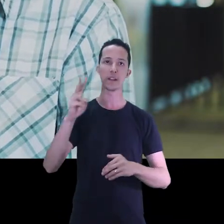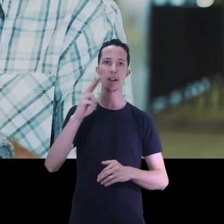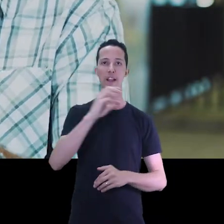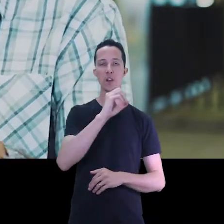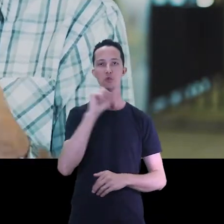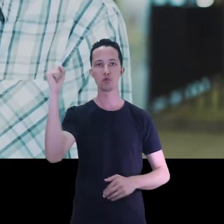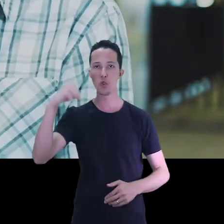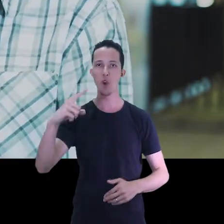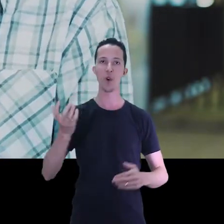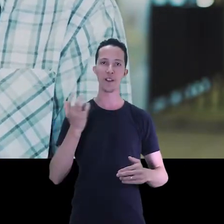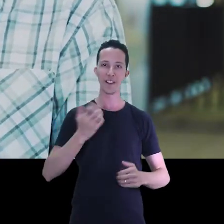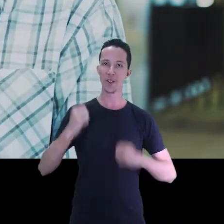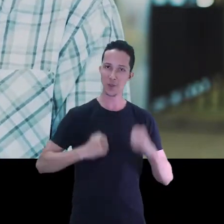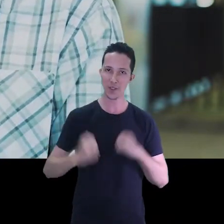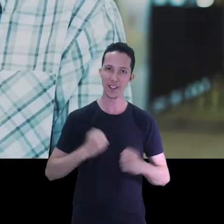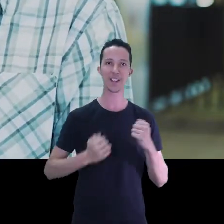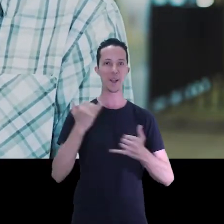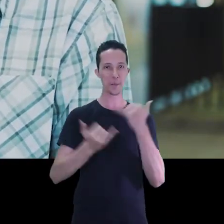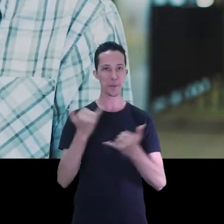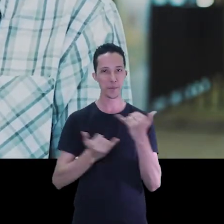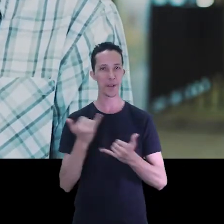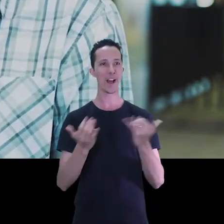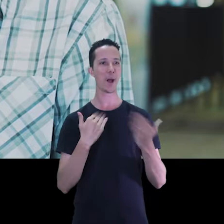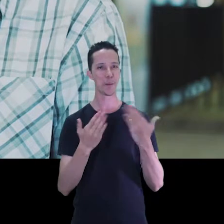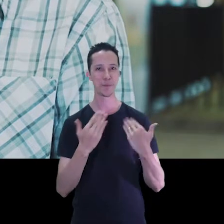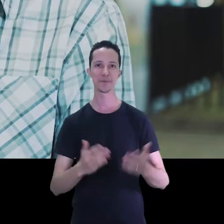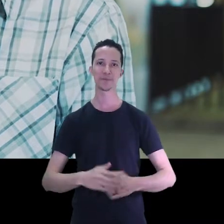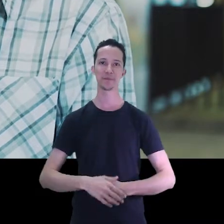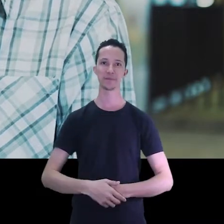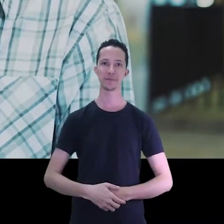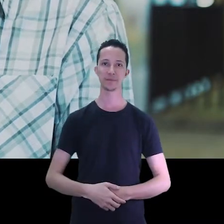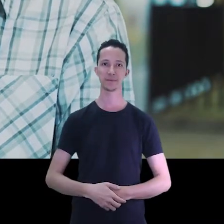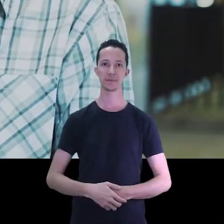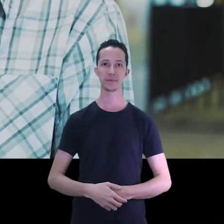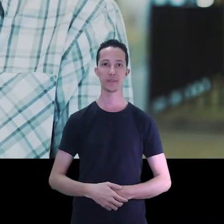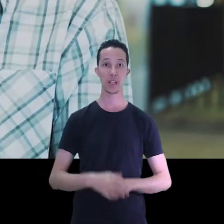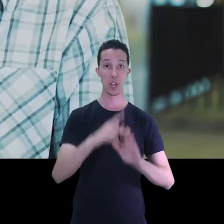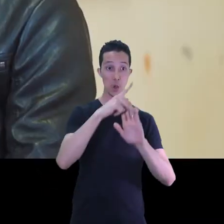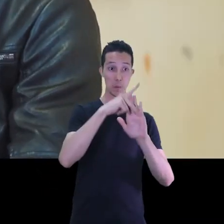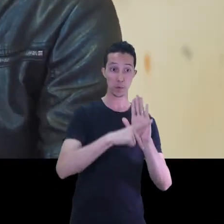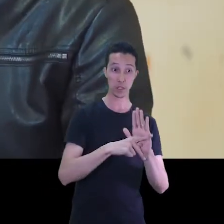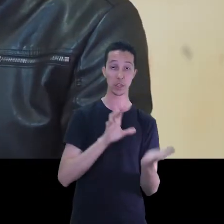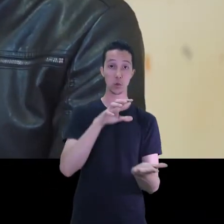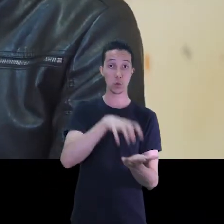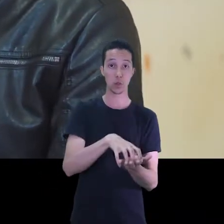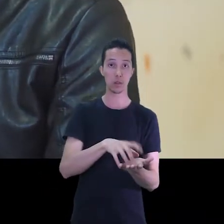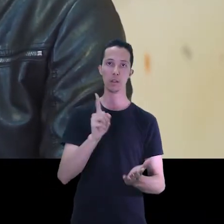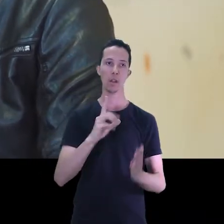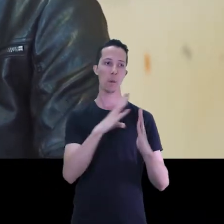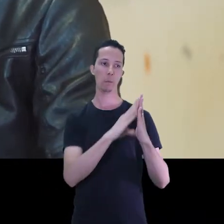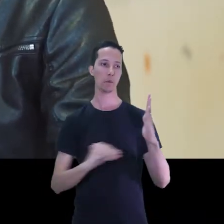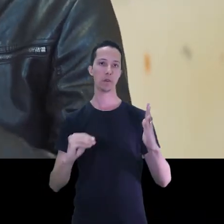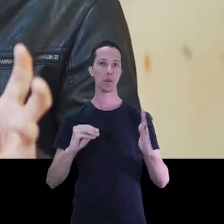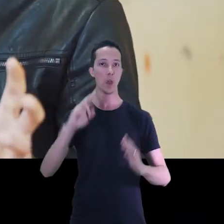querem ver o sol, eles querem ter espaço para correr, para andar, para sentar, para bater papo, para jogar. Quando a gente fala em projeto territorial, a gente